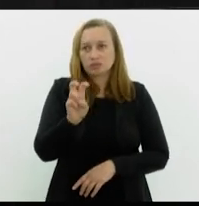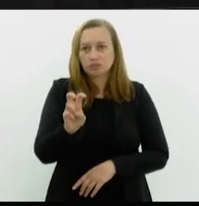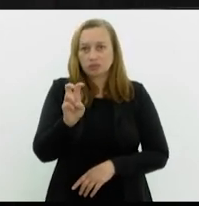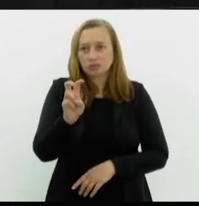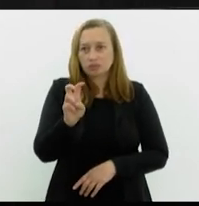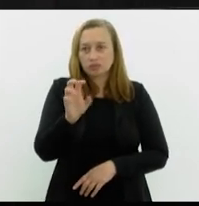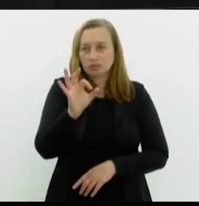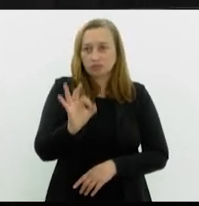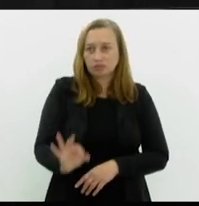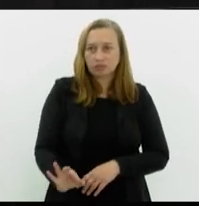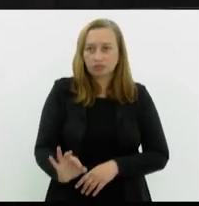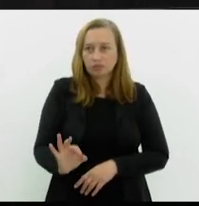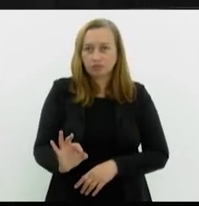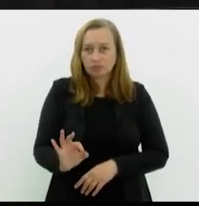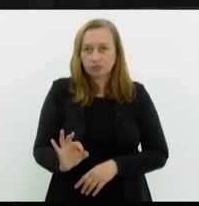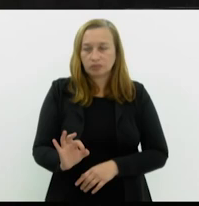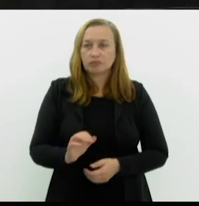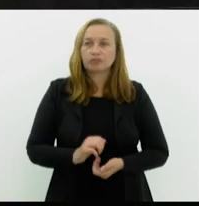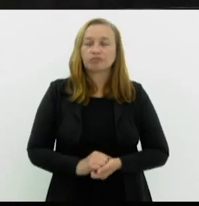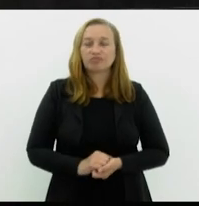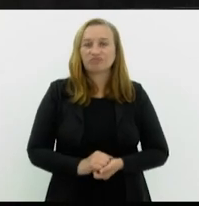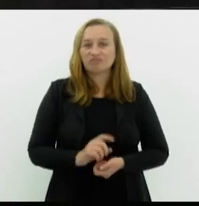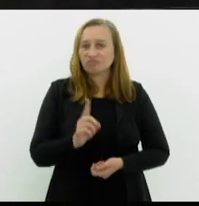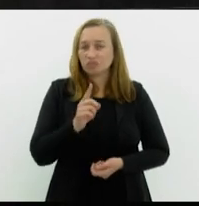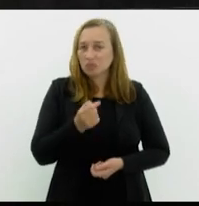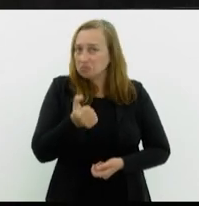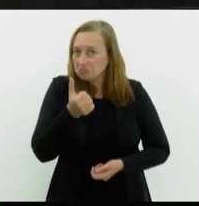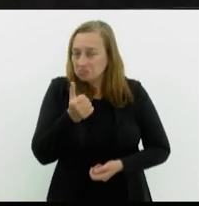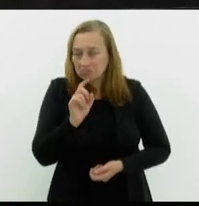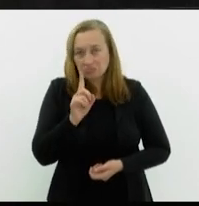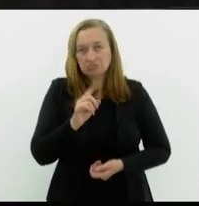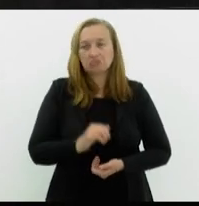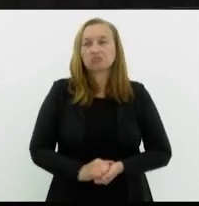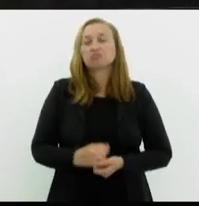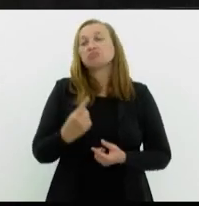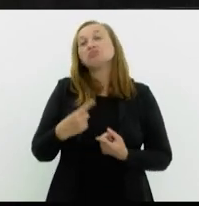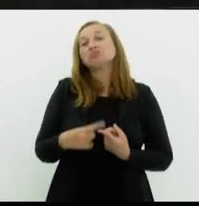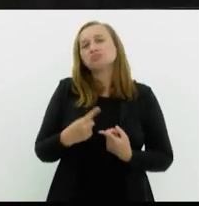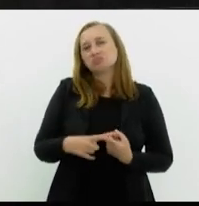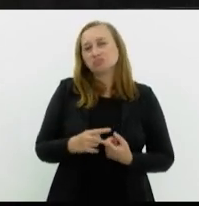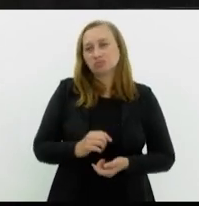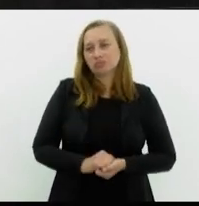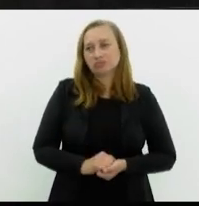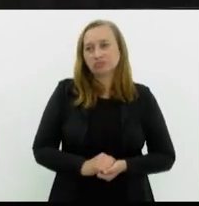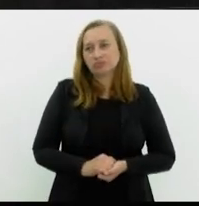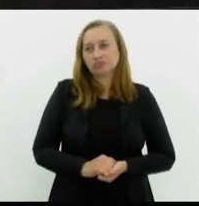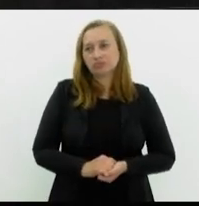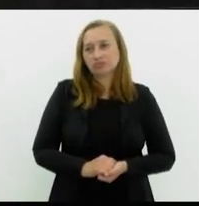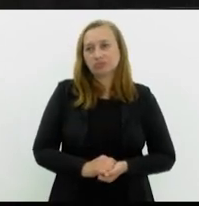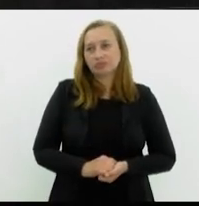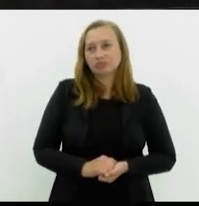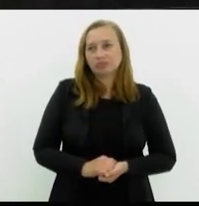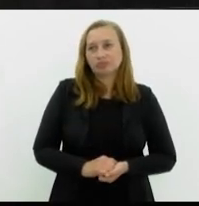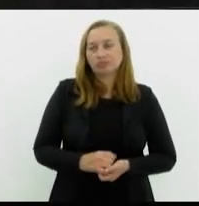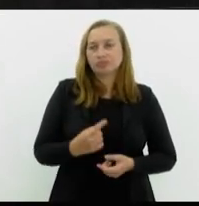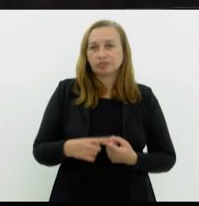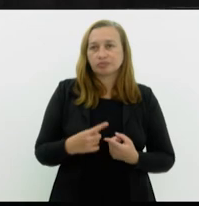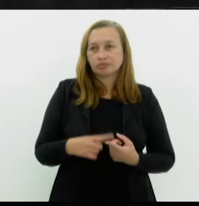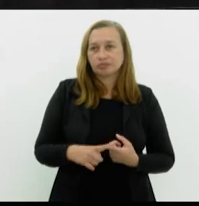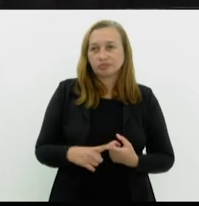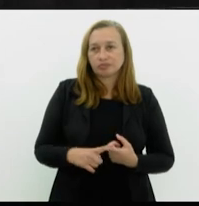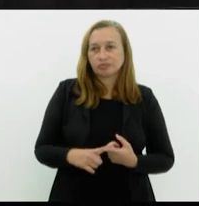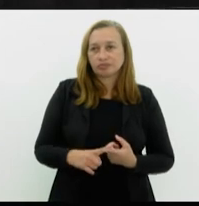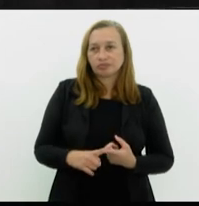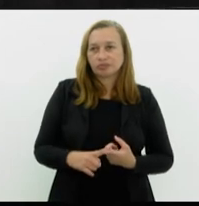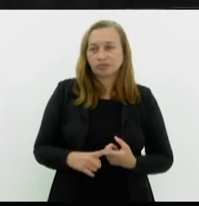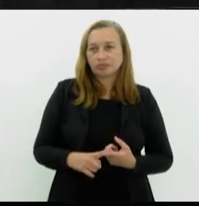35%. Não é pouca inadimplência. E por quê? Porque os usuários, aqueles que